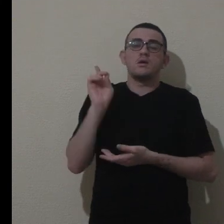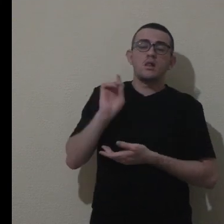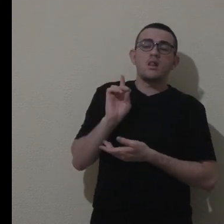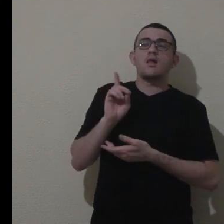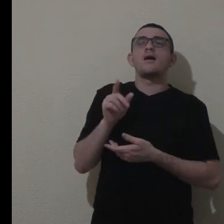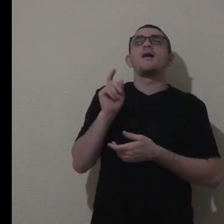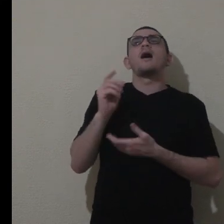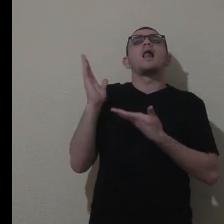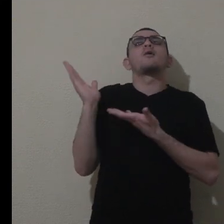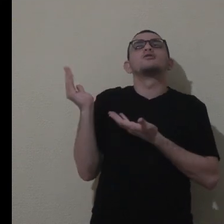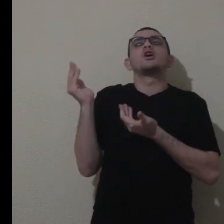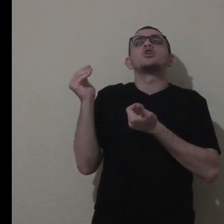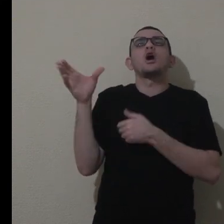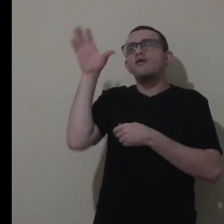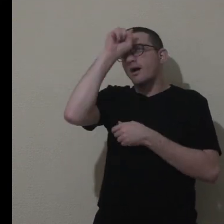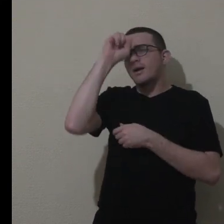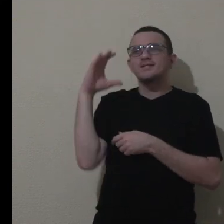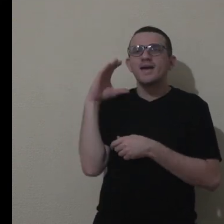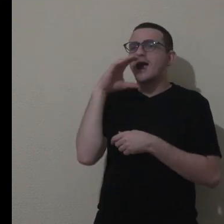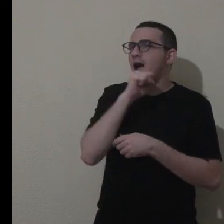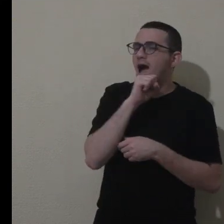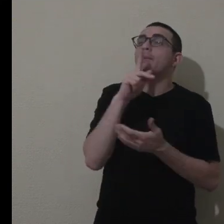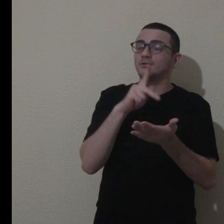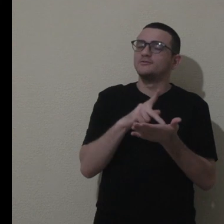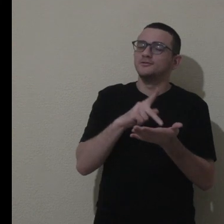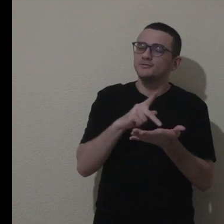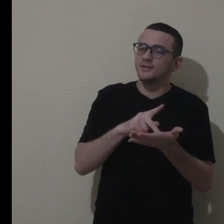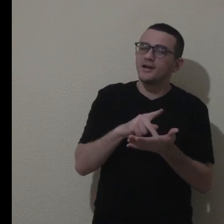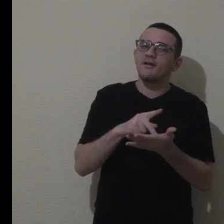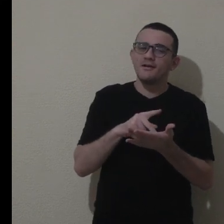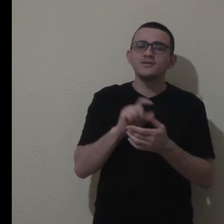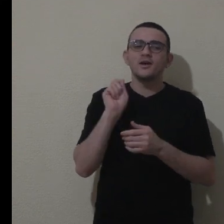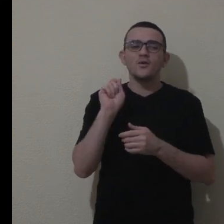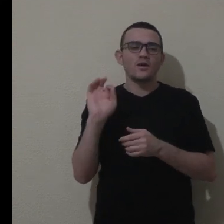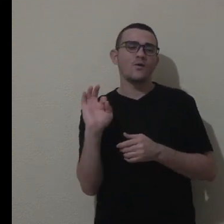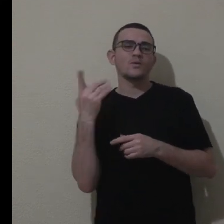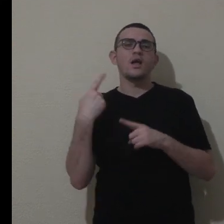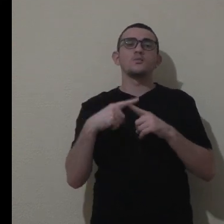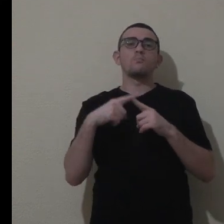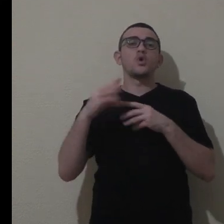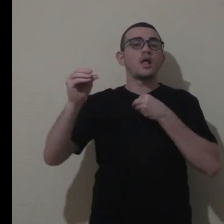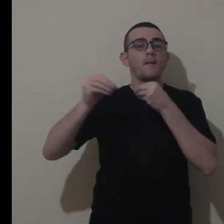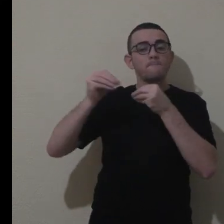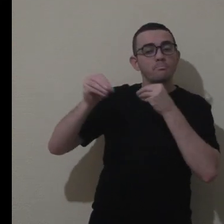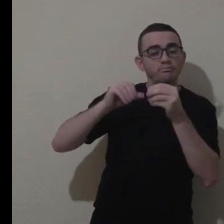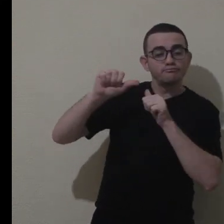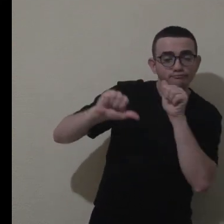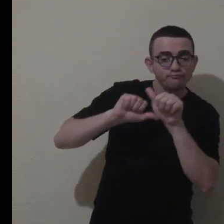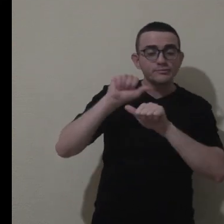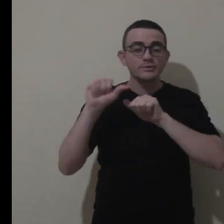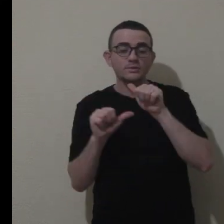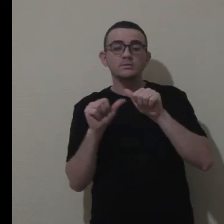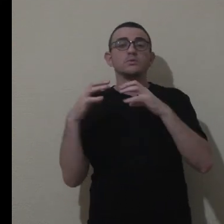Aquele aforismo que a gente fala, quando eu era jovem, aprendia as coisas mais rápido, e de fato é isso que acontece, porque a plasticidade